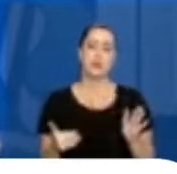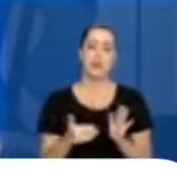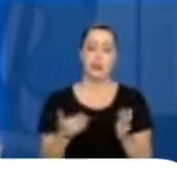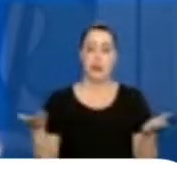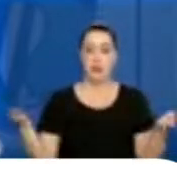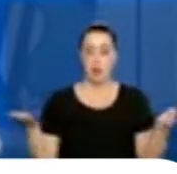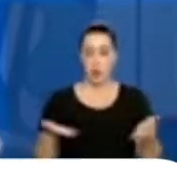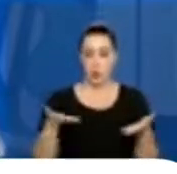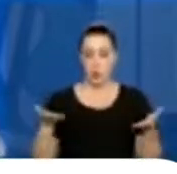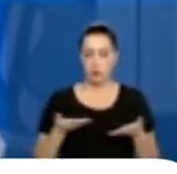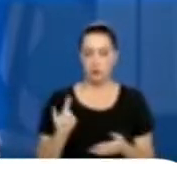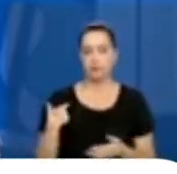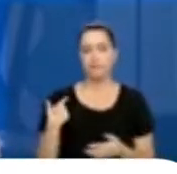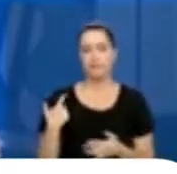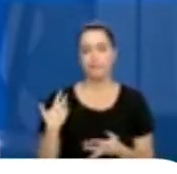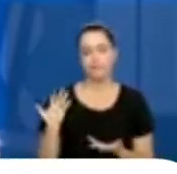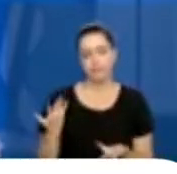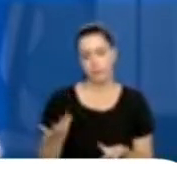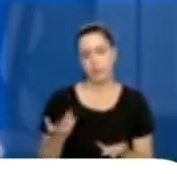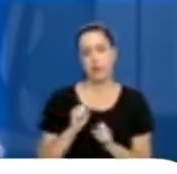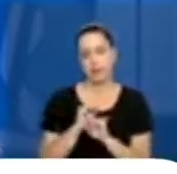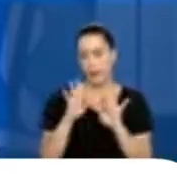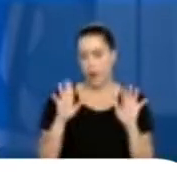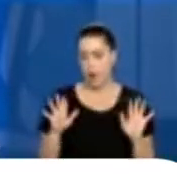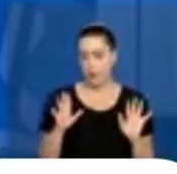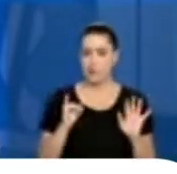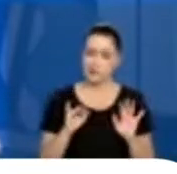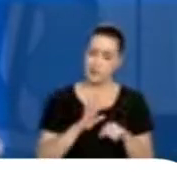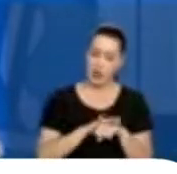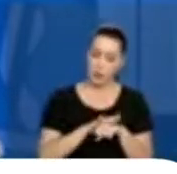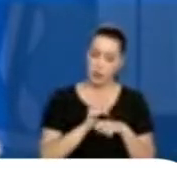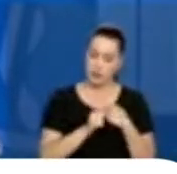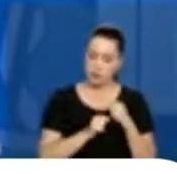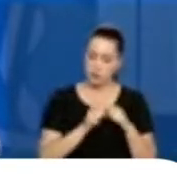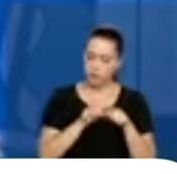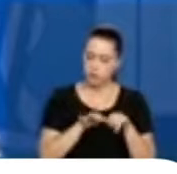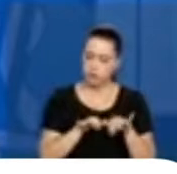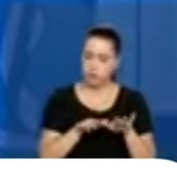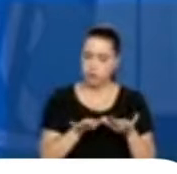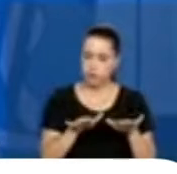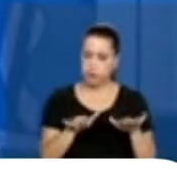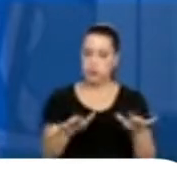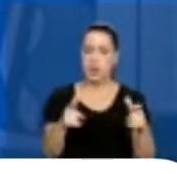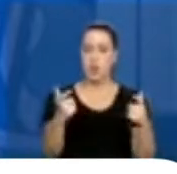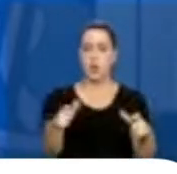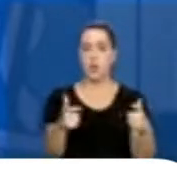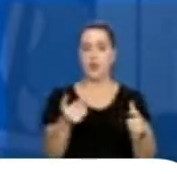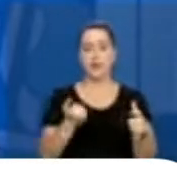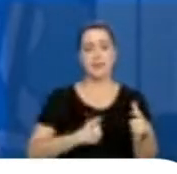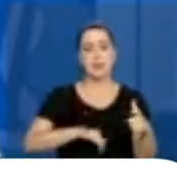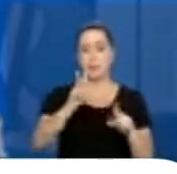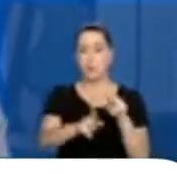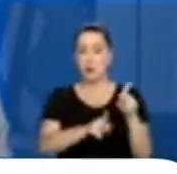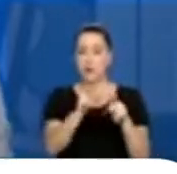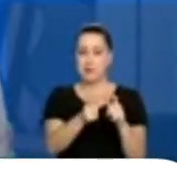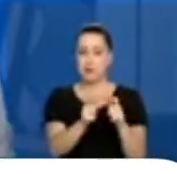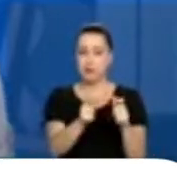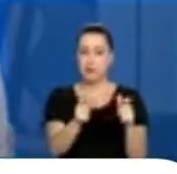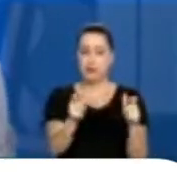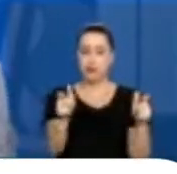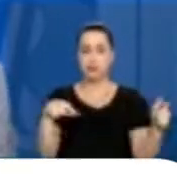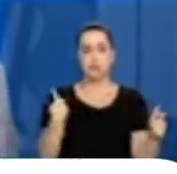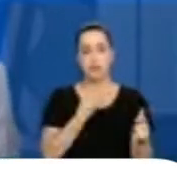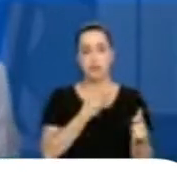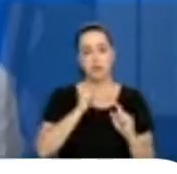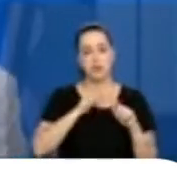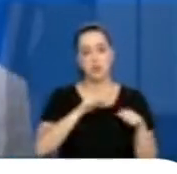momento, obviamente, na medida que esta doença for progredindo para centros mais densamente povoados, a gente